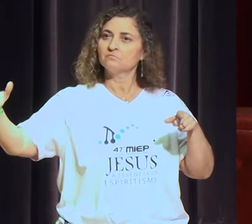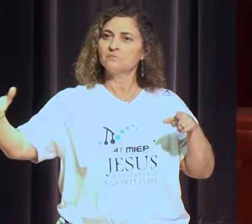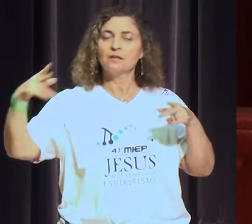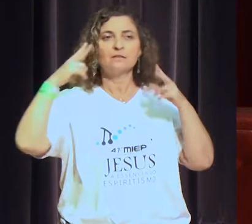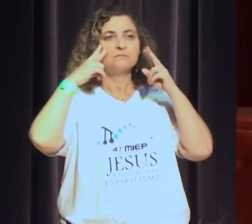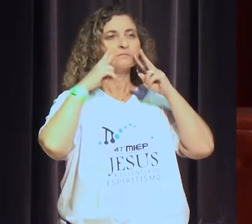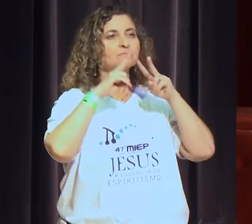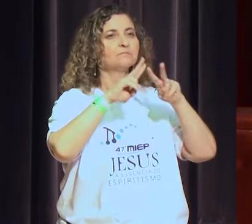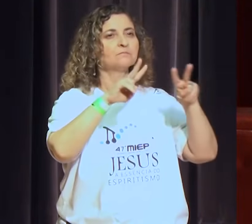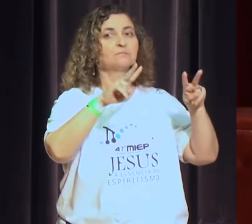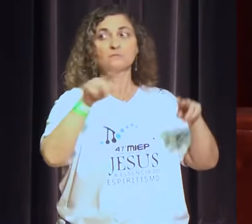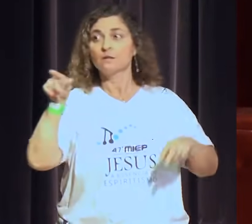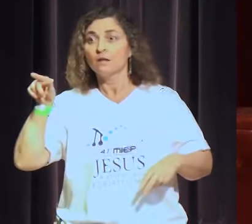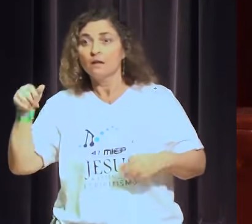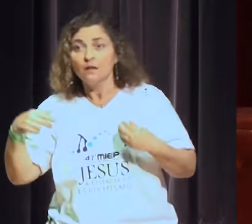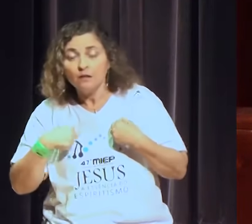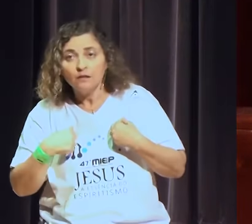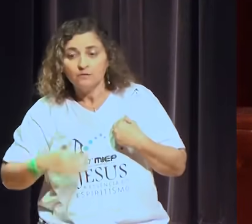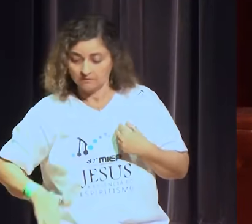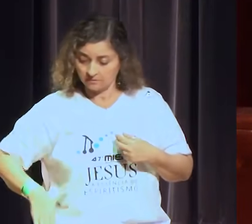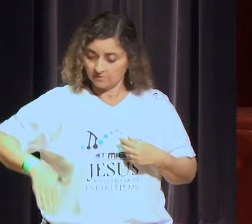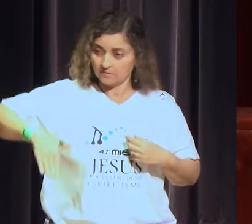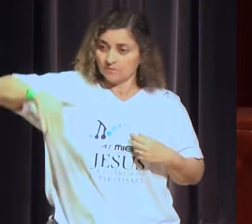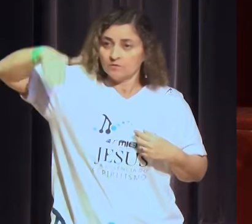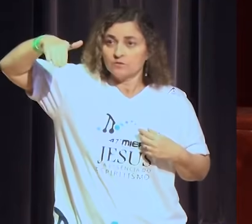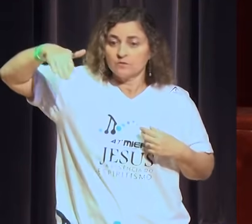amplo, vai ali para o mar, vê aquele mar.